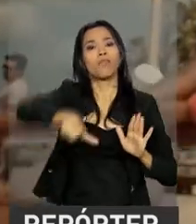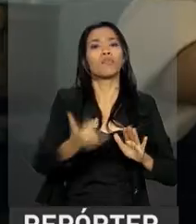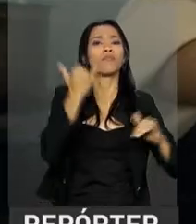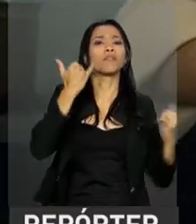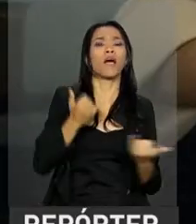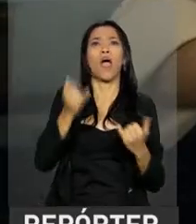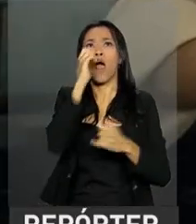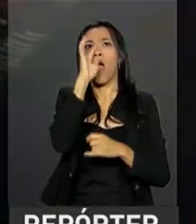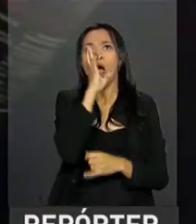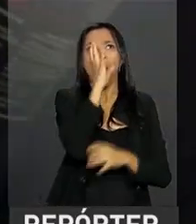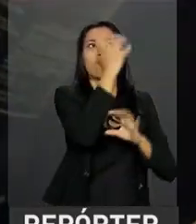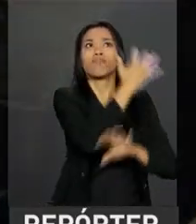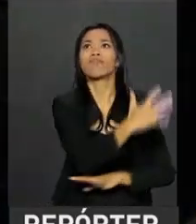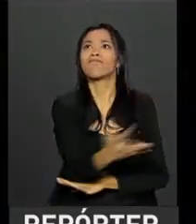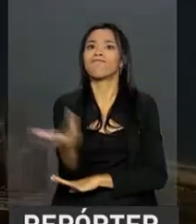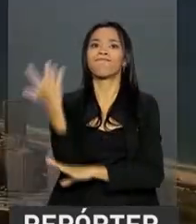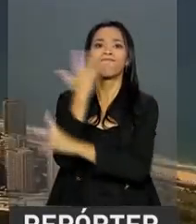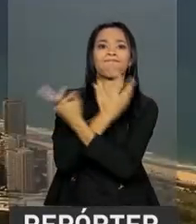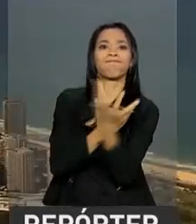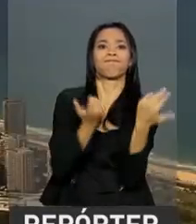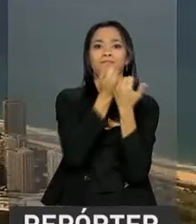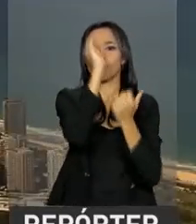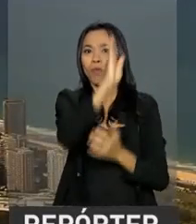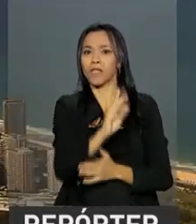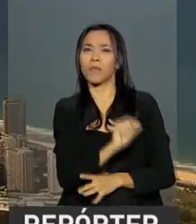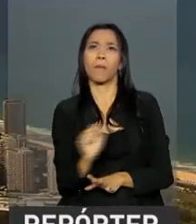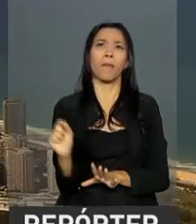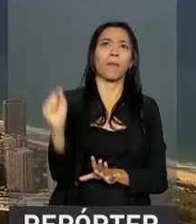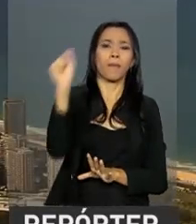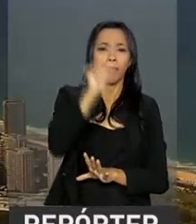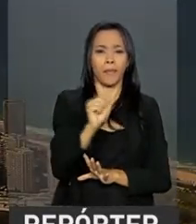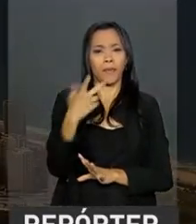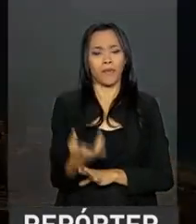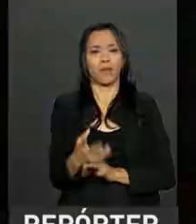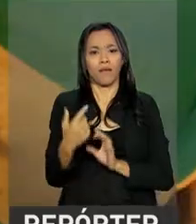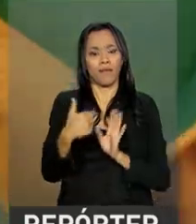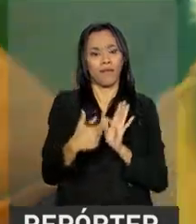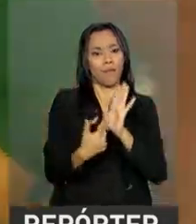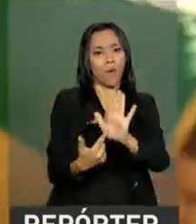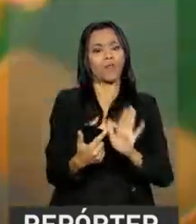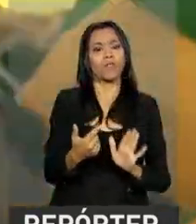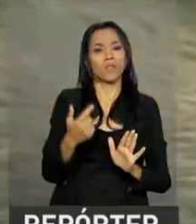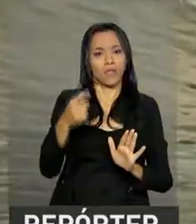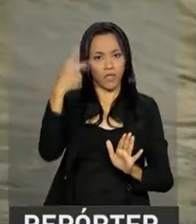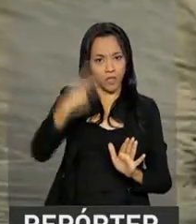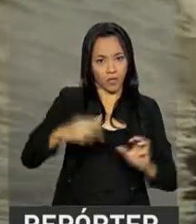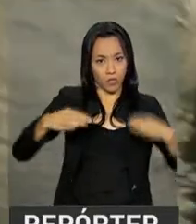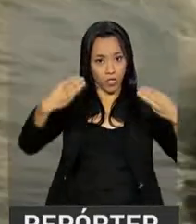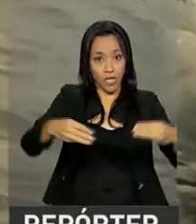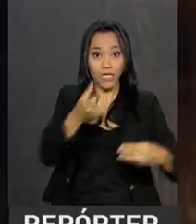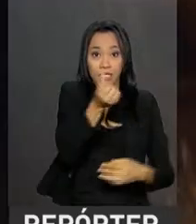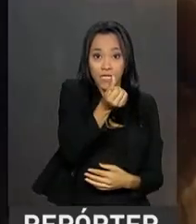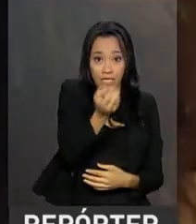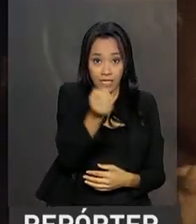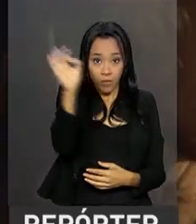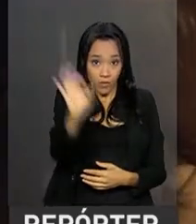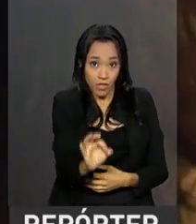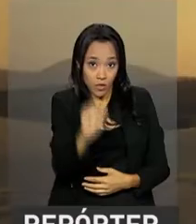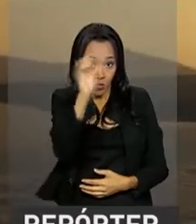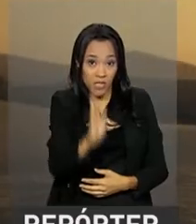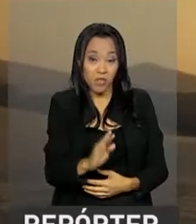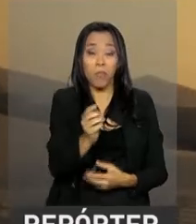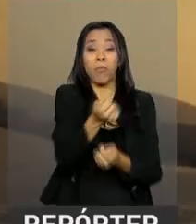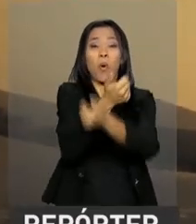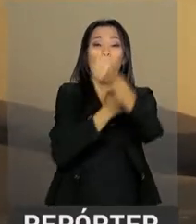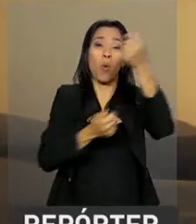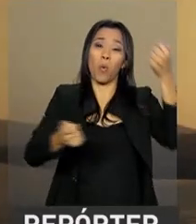turístico uma pesquisa encomendada pelo ministério revelou que 60% dos brasileiros avaliam que o país nos a